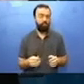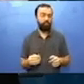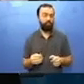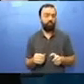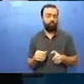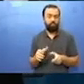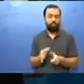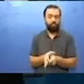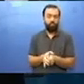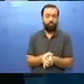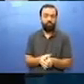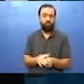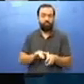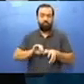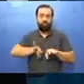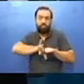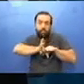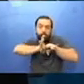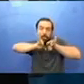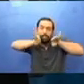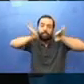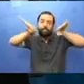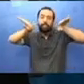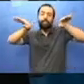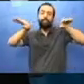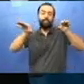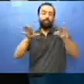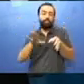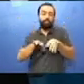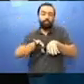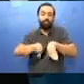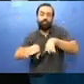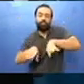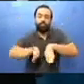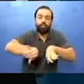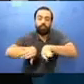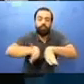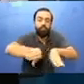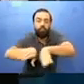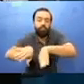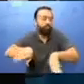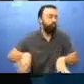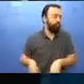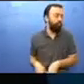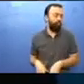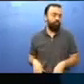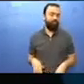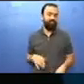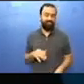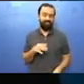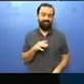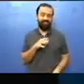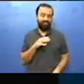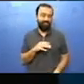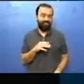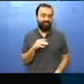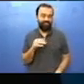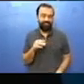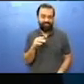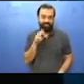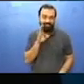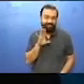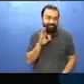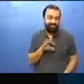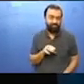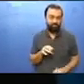seus ovos, nascem e vão correndo direto para o mar. Agora, olha que coisa interessante. Os ovinhos ficam